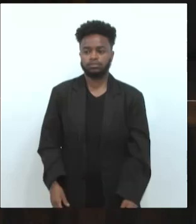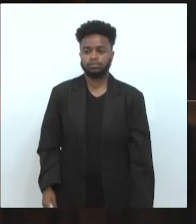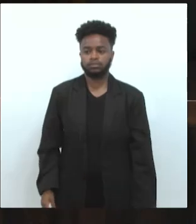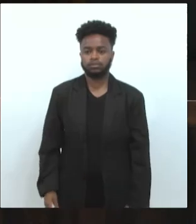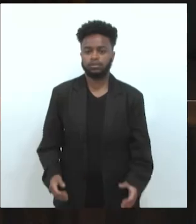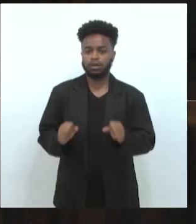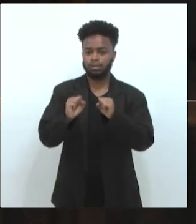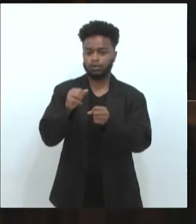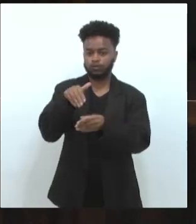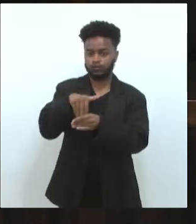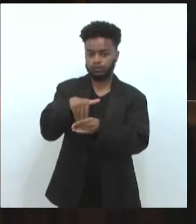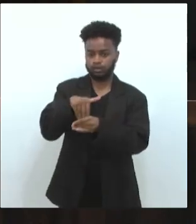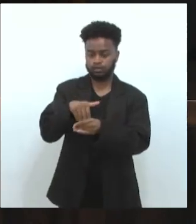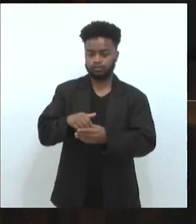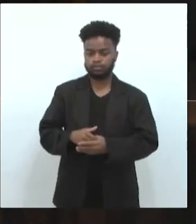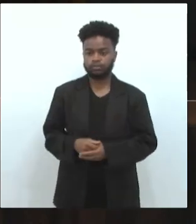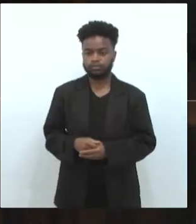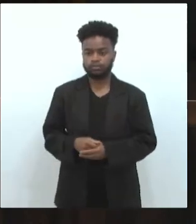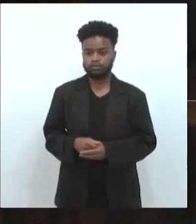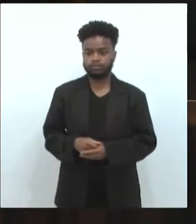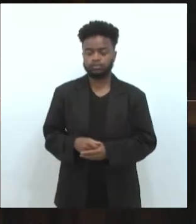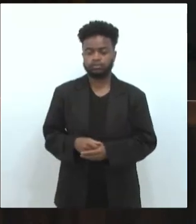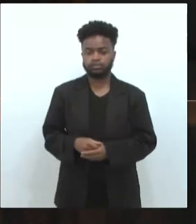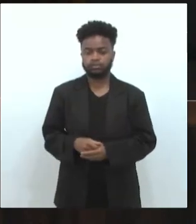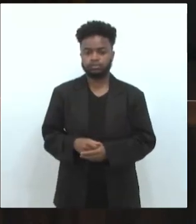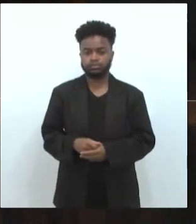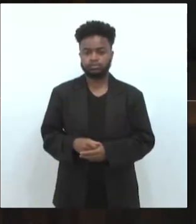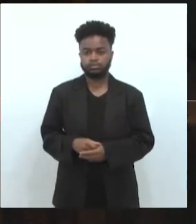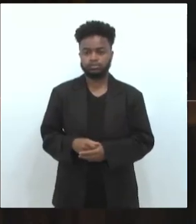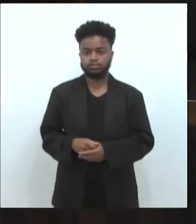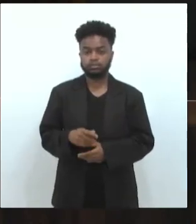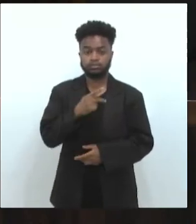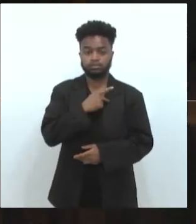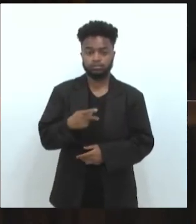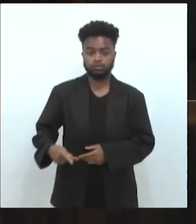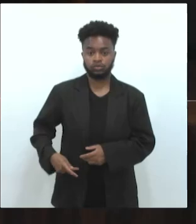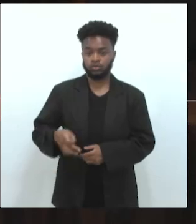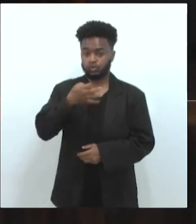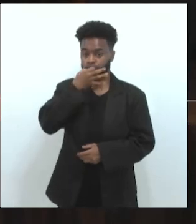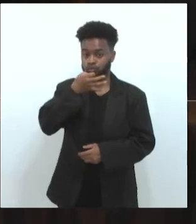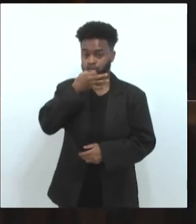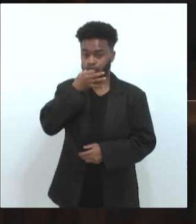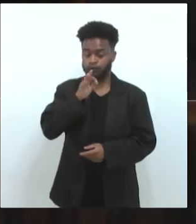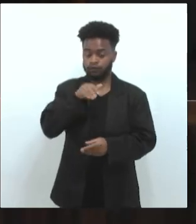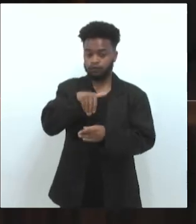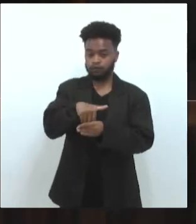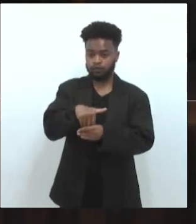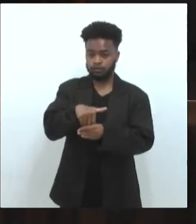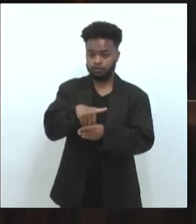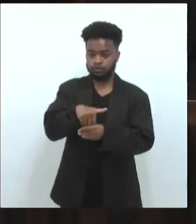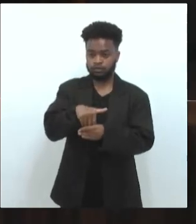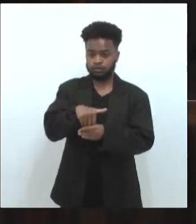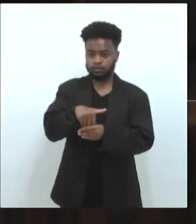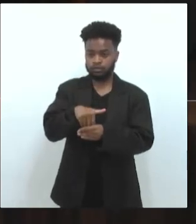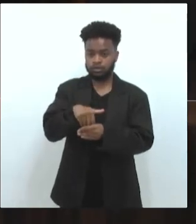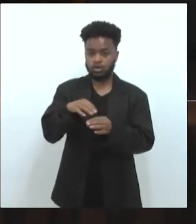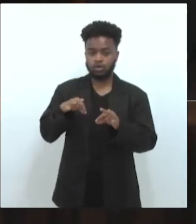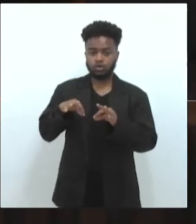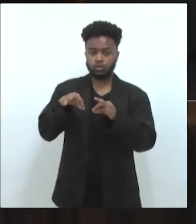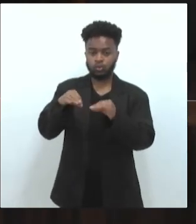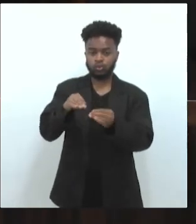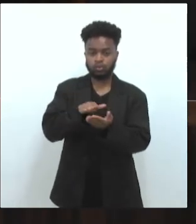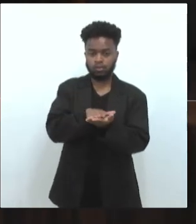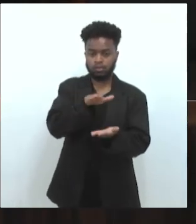Em votação, a presidência sugere ao plenário votar todos os destaques